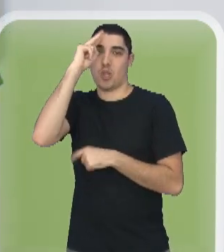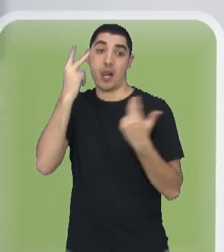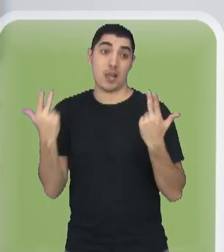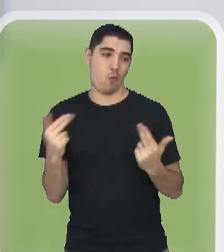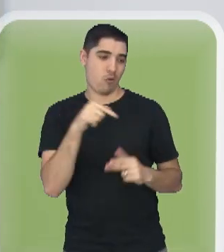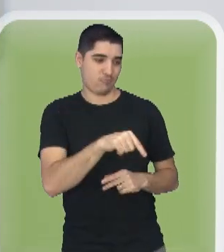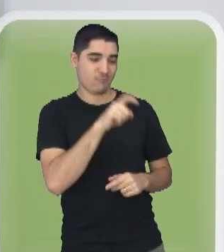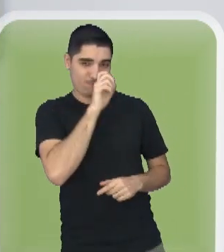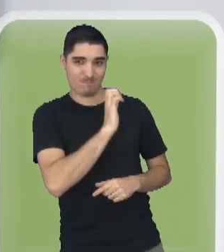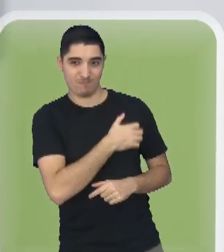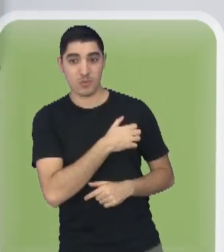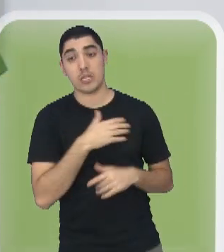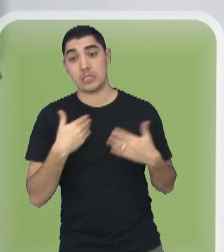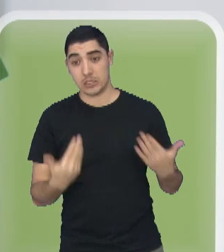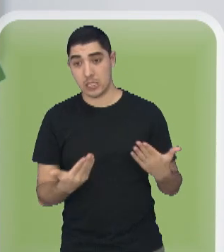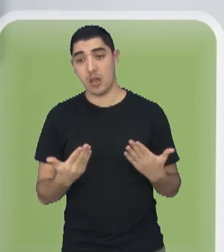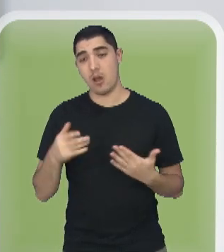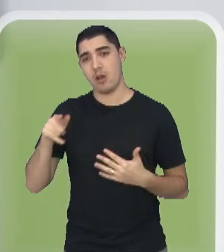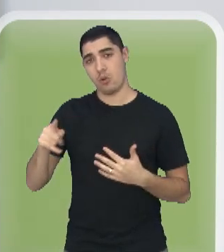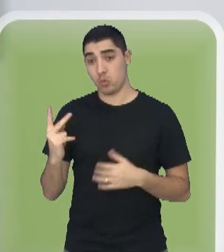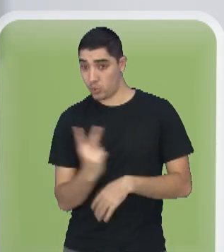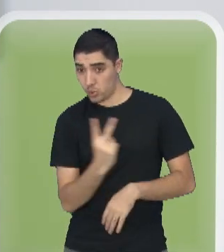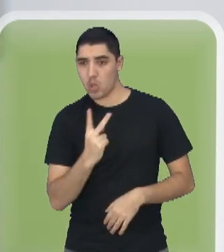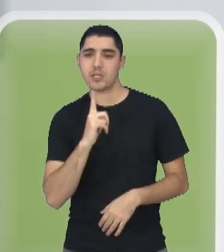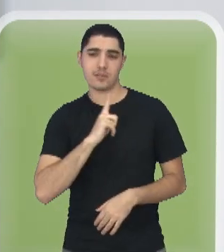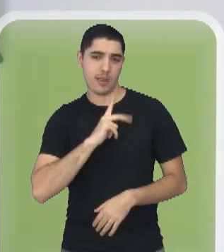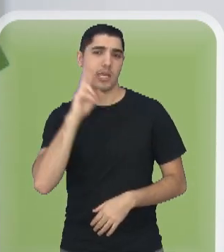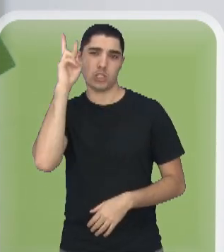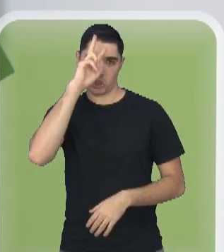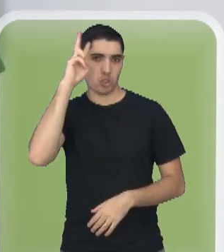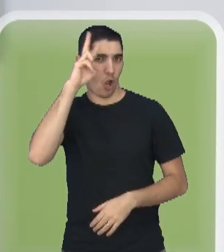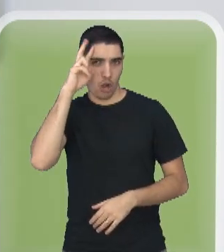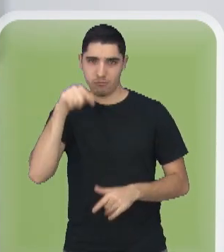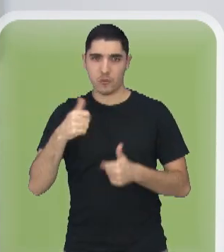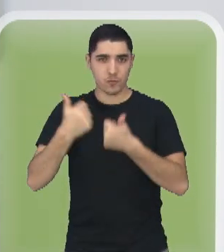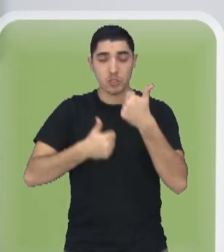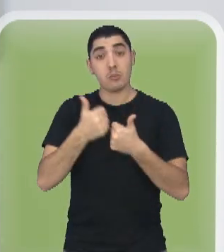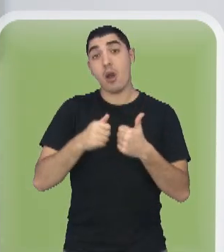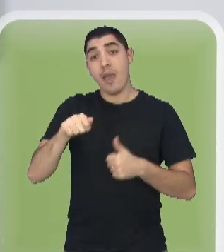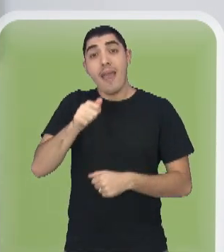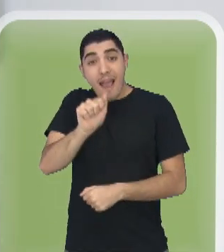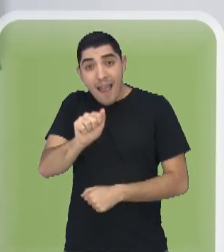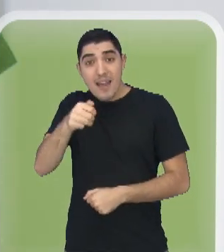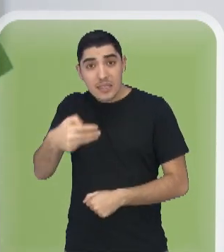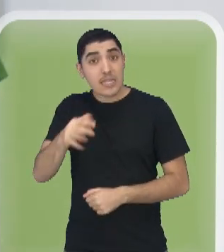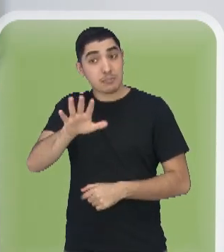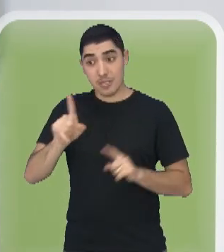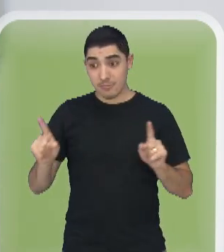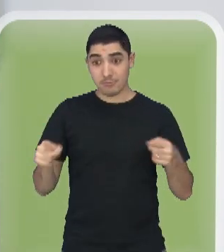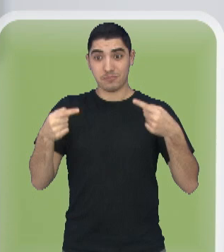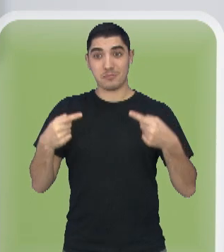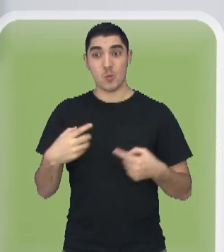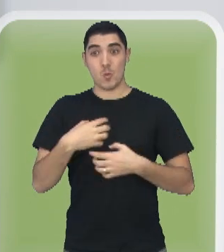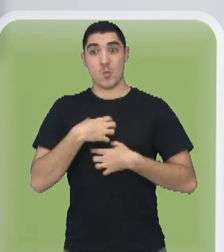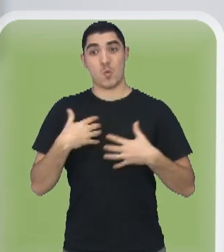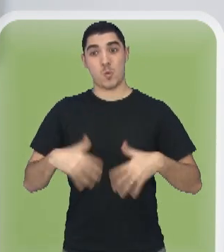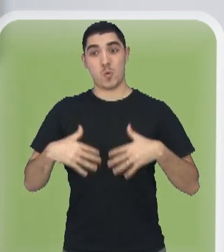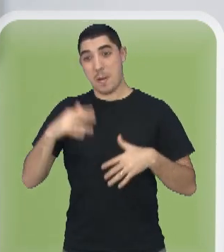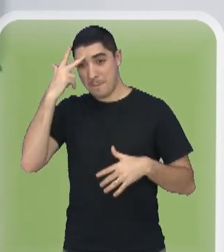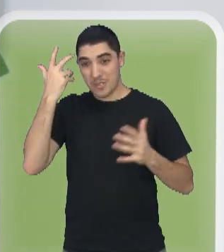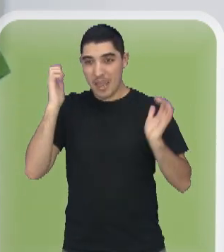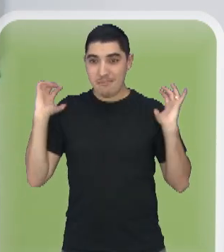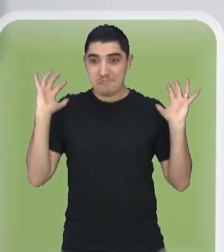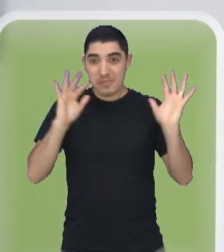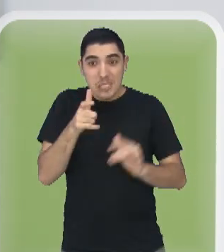José e Capivariano tem uma história no futebol, então, mesmo sendo Série A3, é uma final que chama a gente, chama público, vai ser uma final